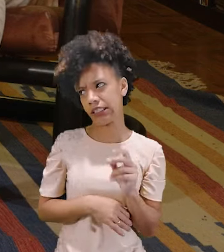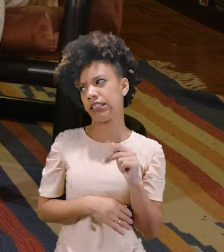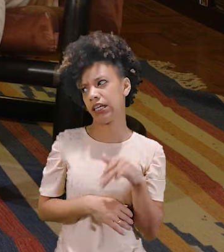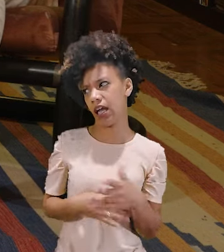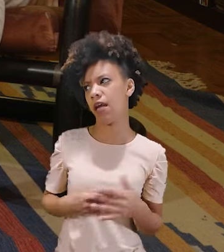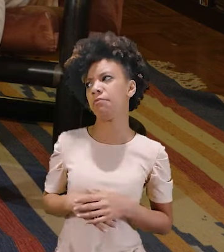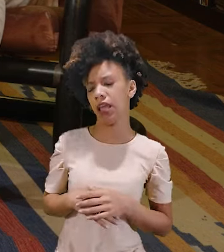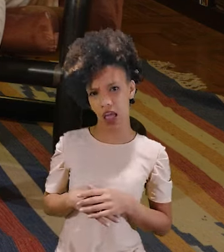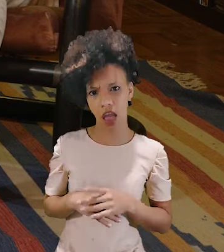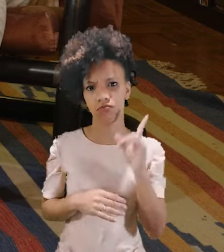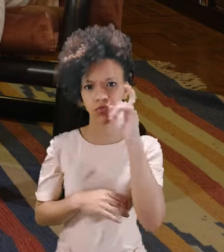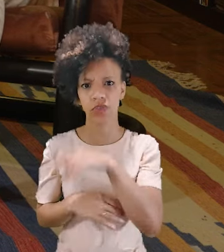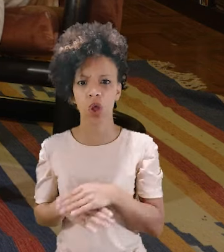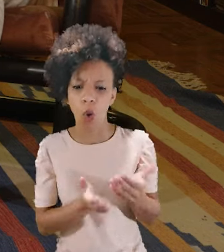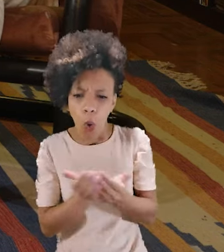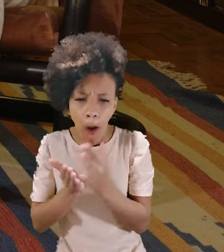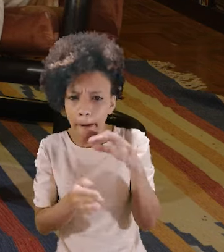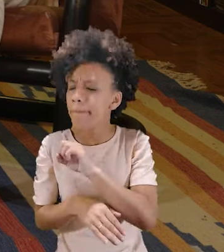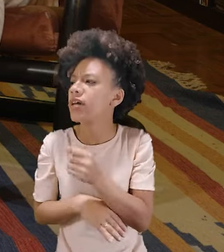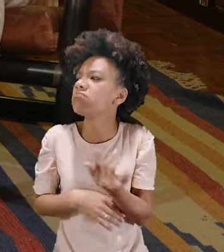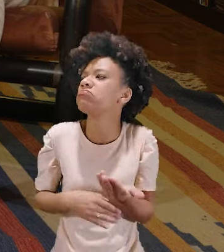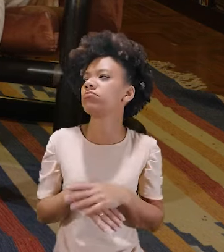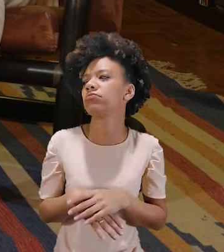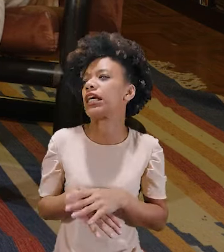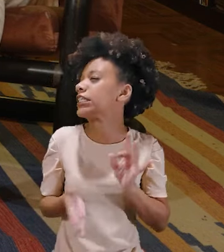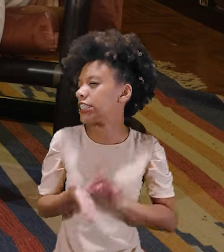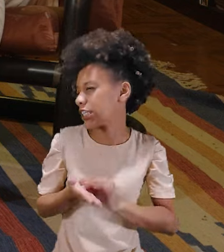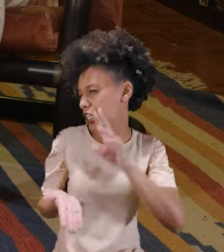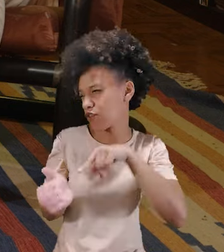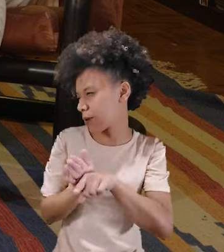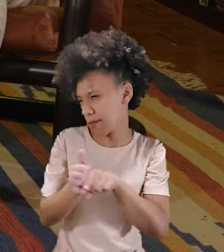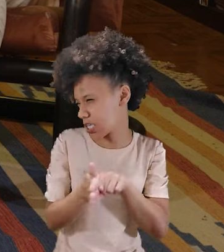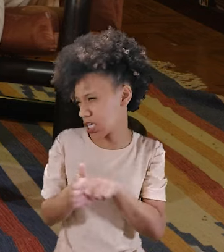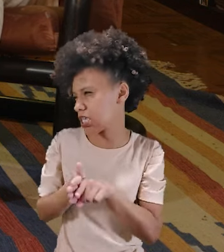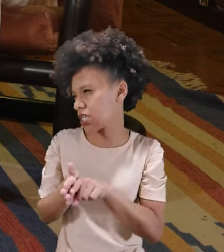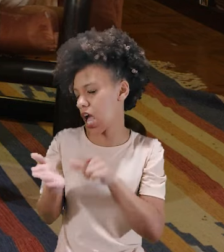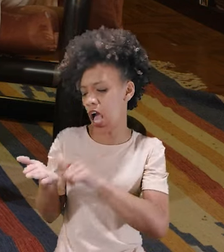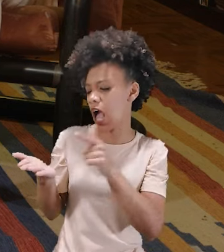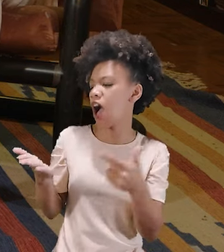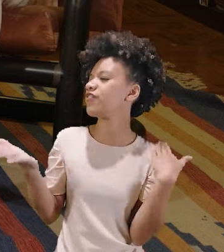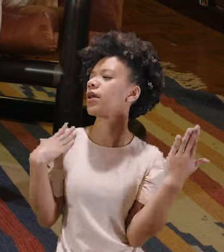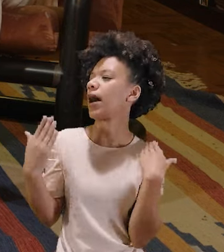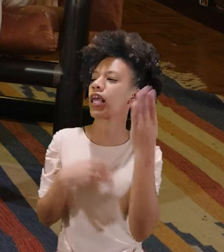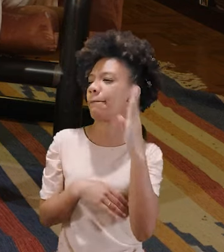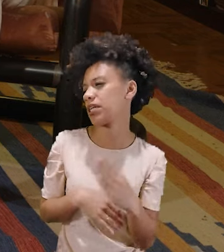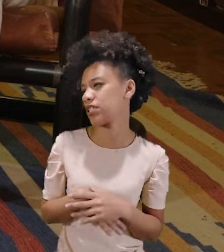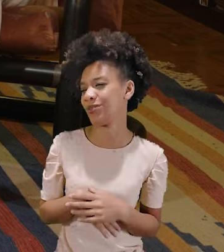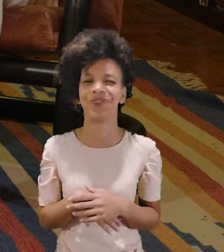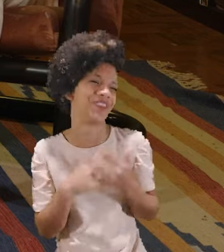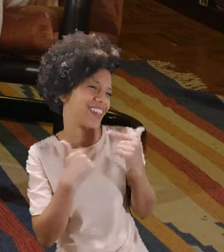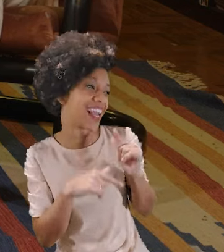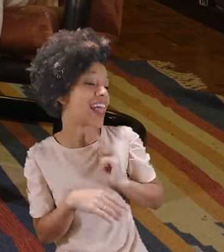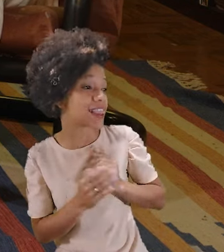também isso para pegar é bastante o barco mais rápido do mundo ele faz quando você certeza que você ficar lendo essas palavras Nossa Marinha do Brasil